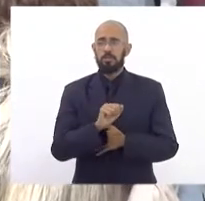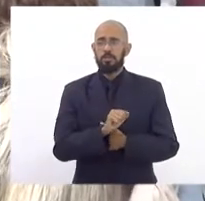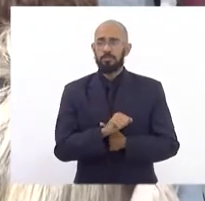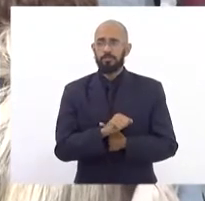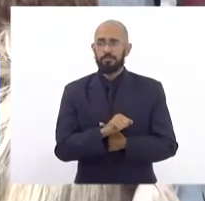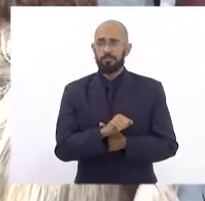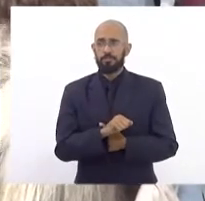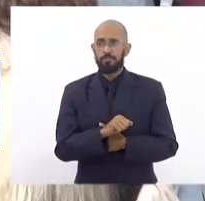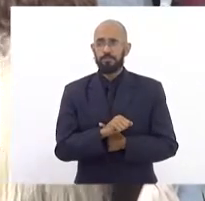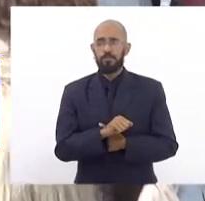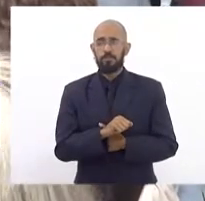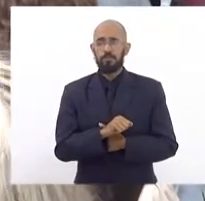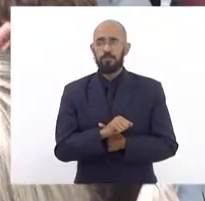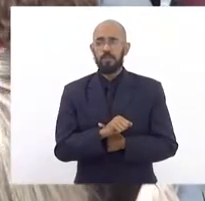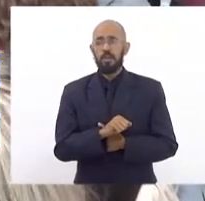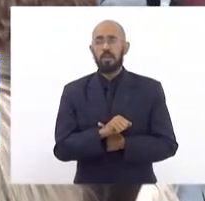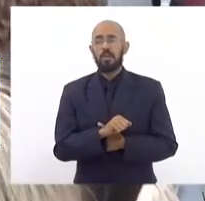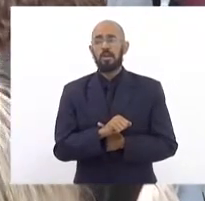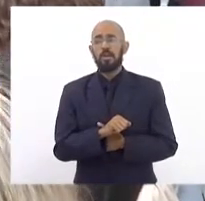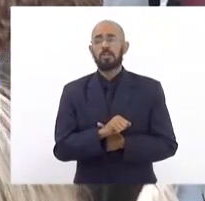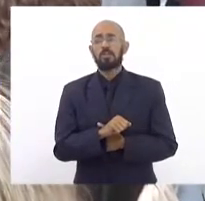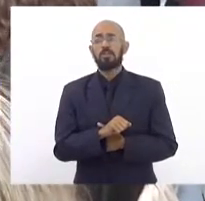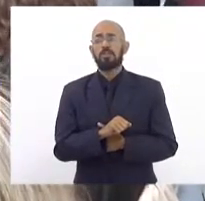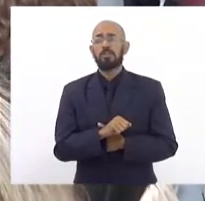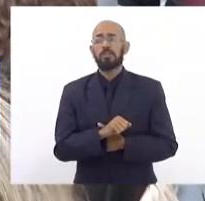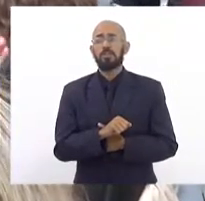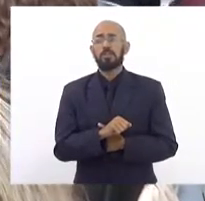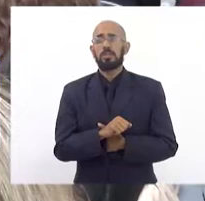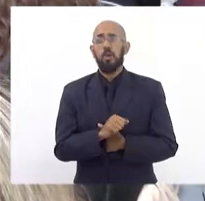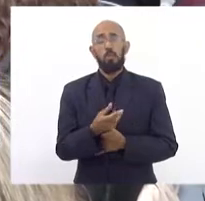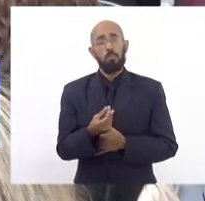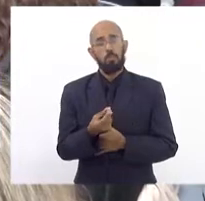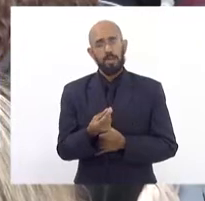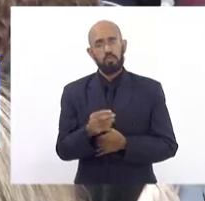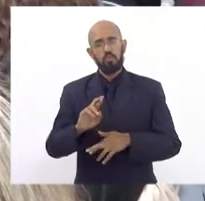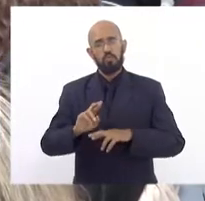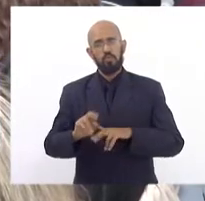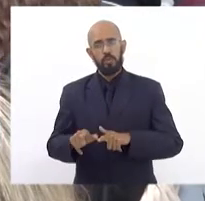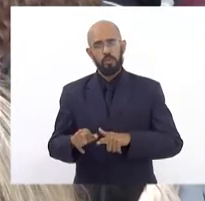Nós vamos negociarmos com a Petrobras um preço diferenciado